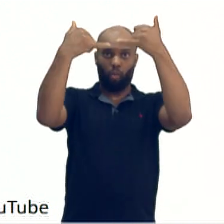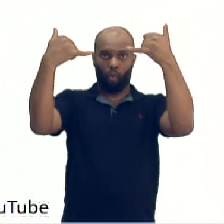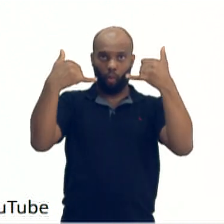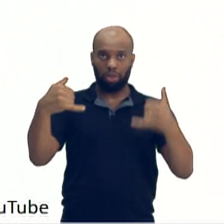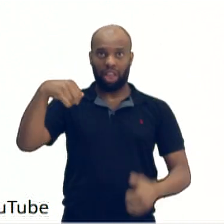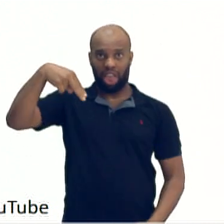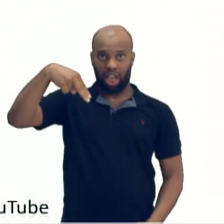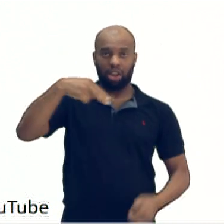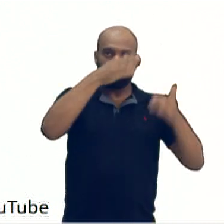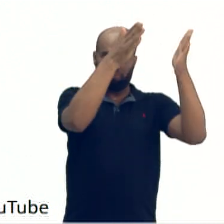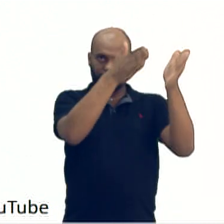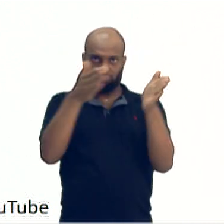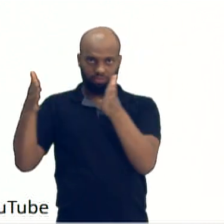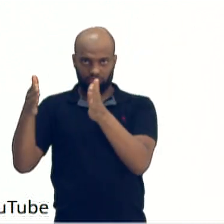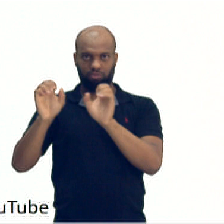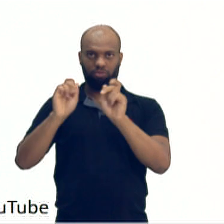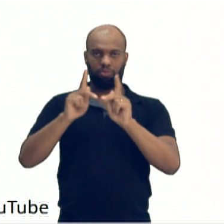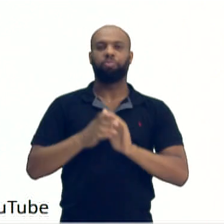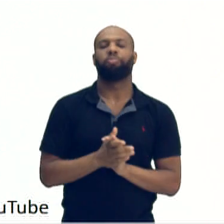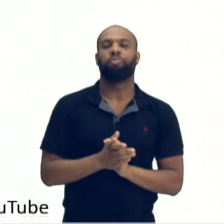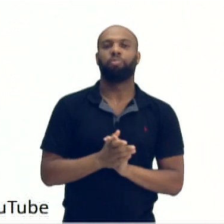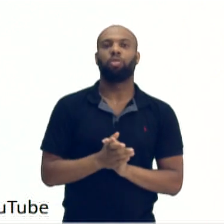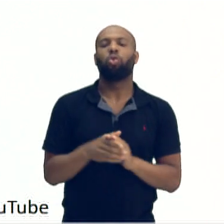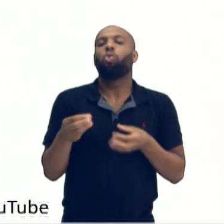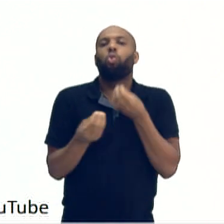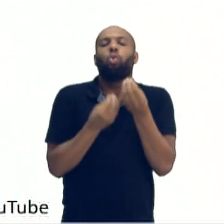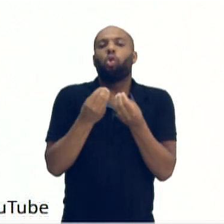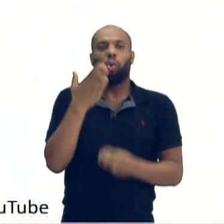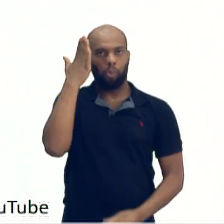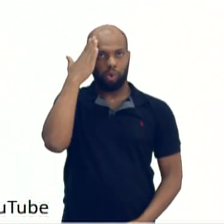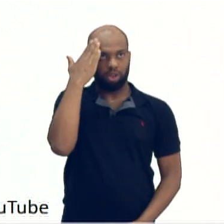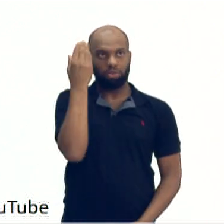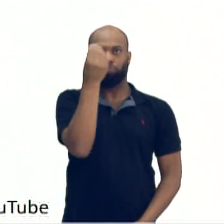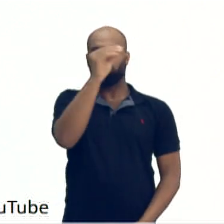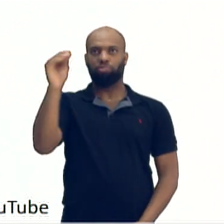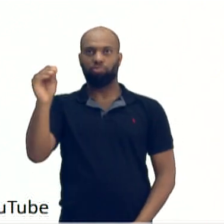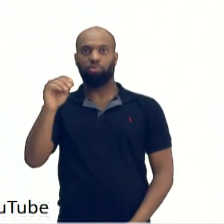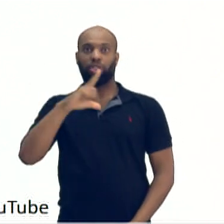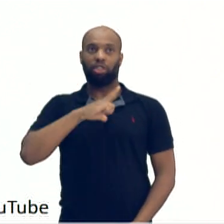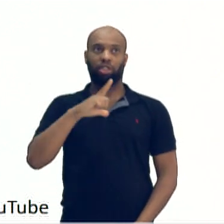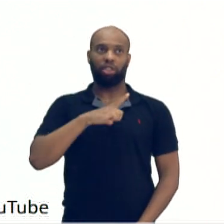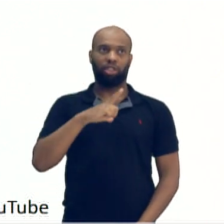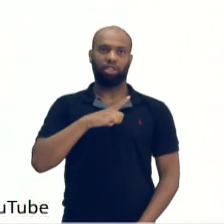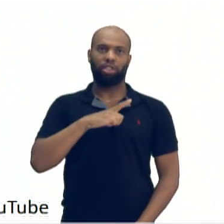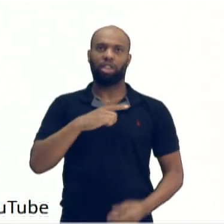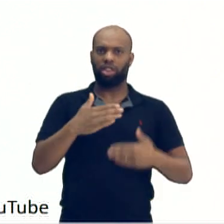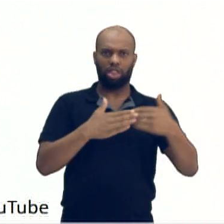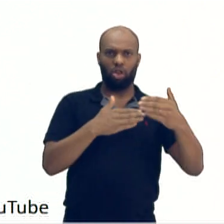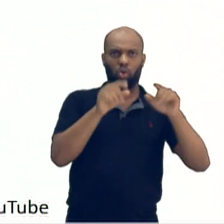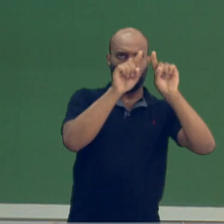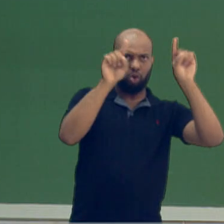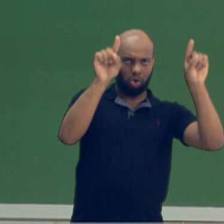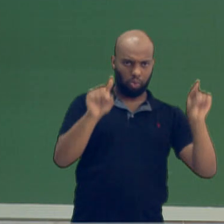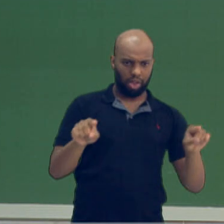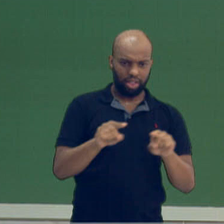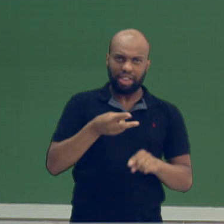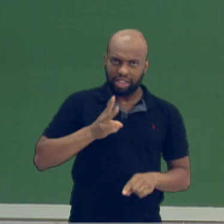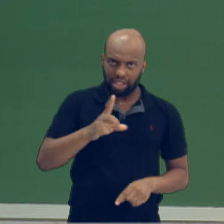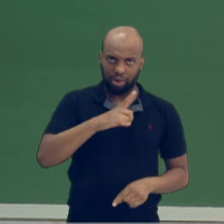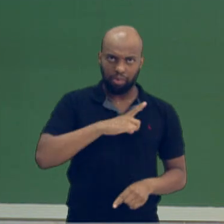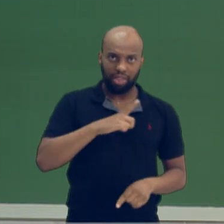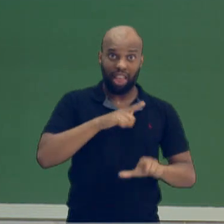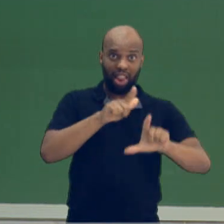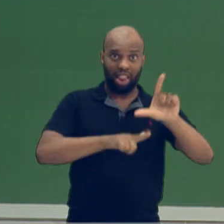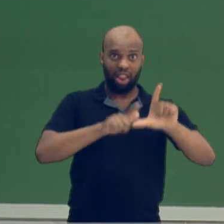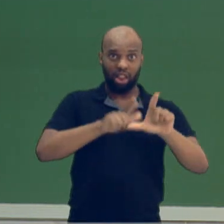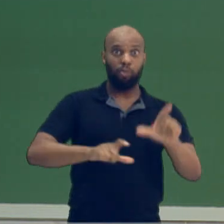N colunas, tá certo? Então, como que a gente vai poder escrever isso? Uma determinada matriz, então, ela vai ser sempre designada